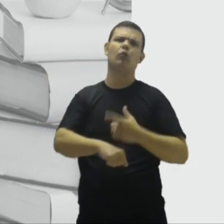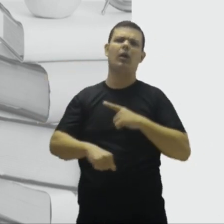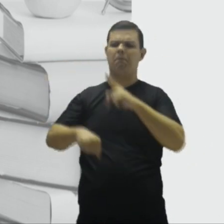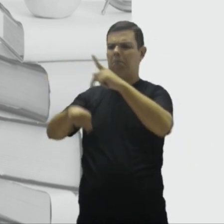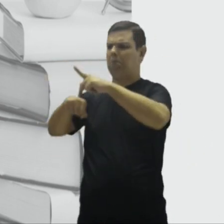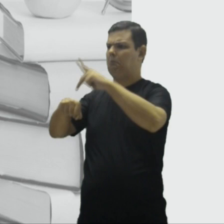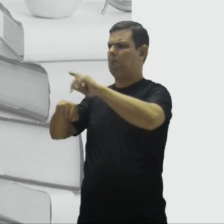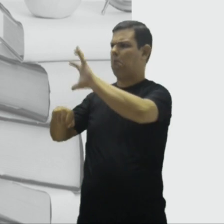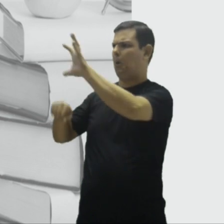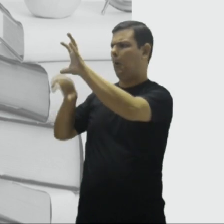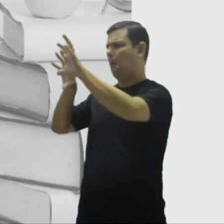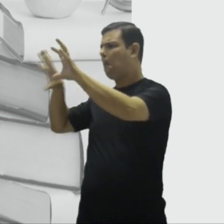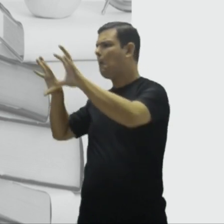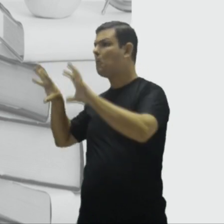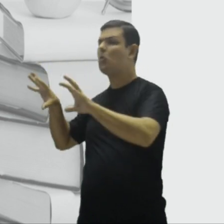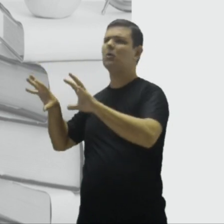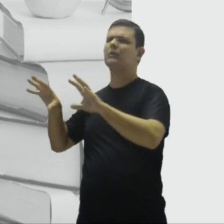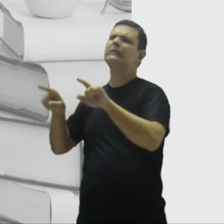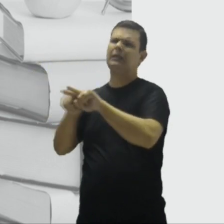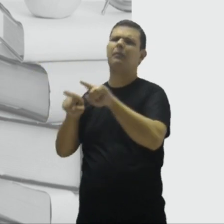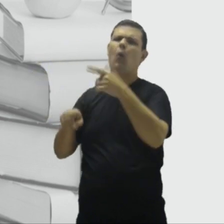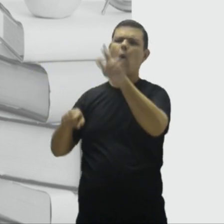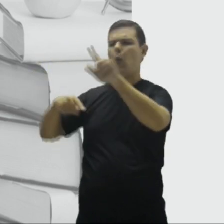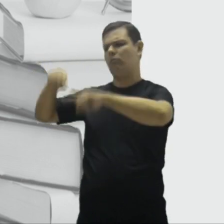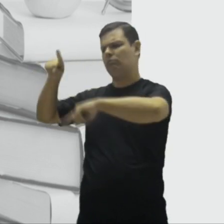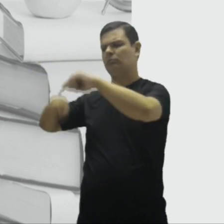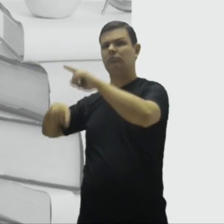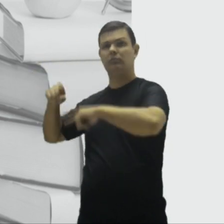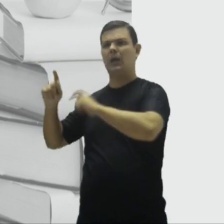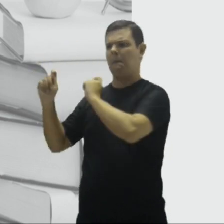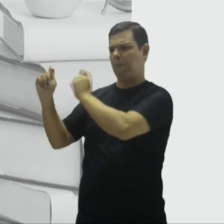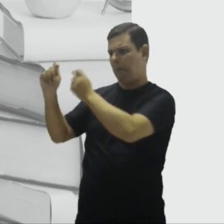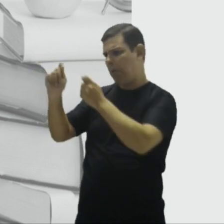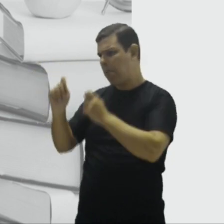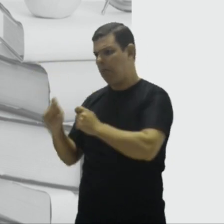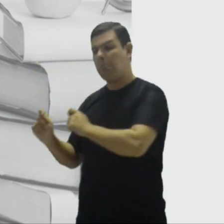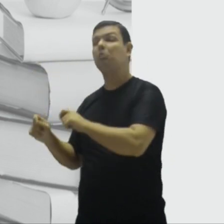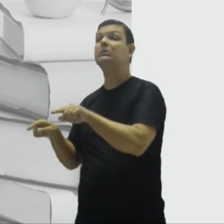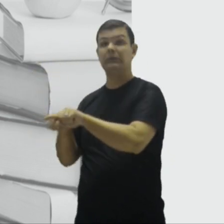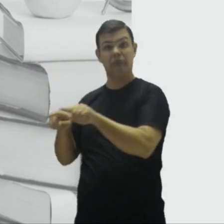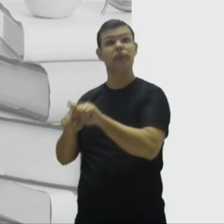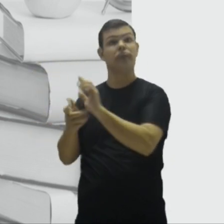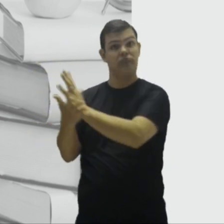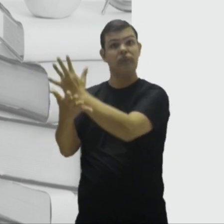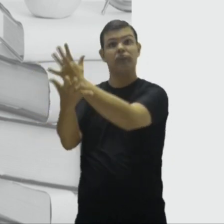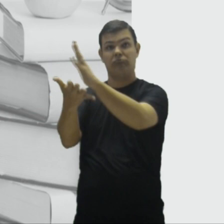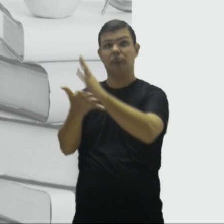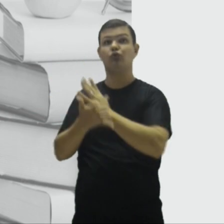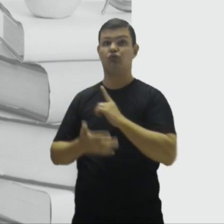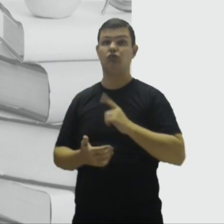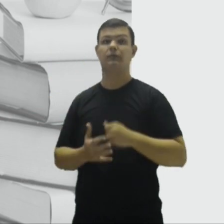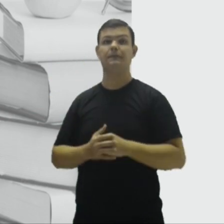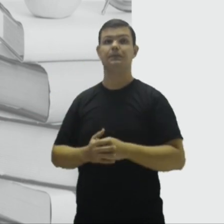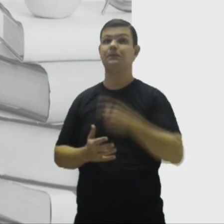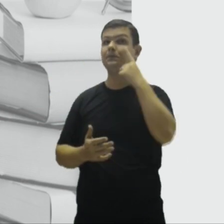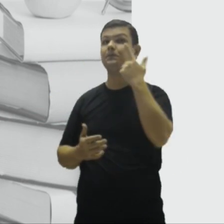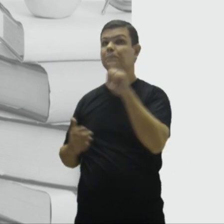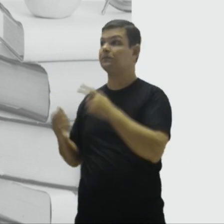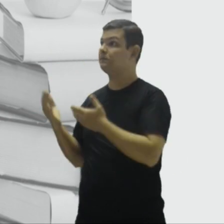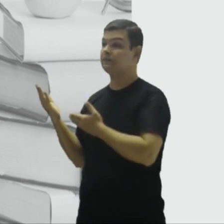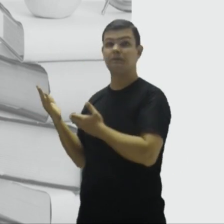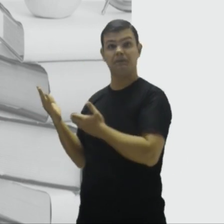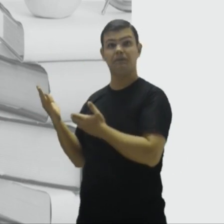rochas, mas também eram feitas em outros locais. Até escultura em pedras, elas já existiam. Olha esse outro exemplo